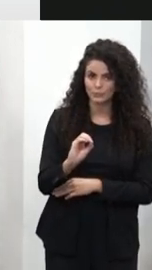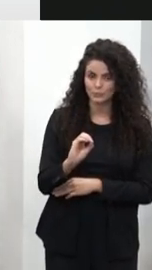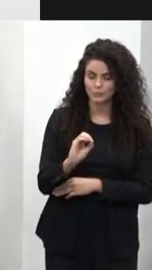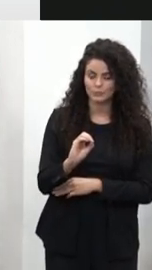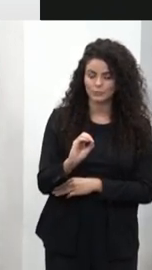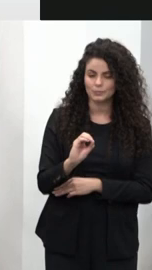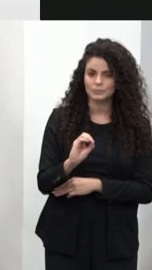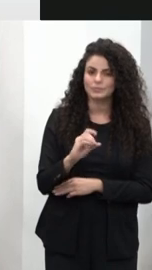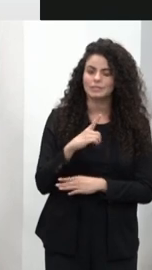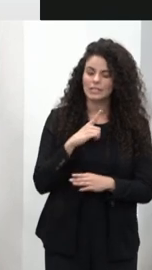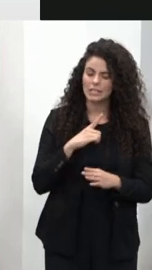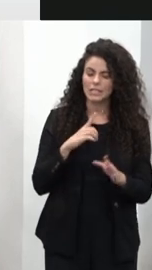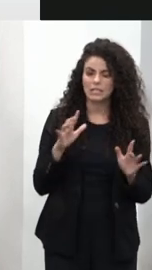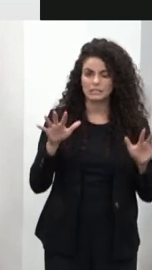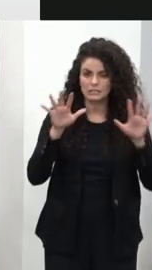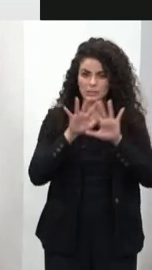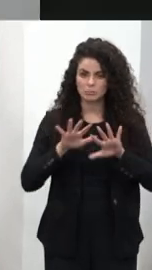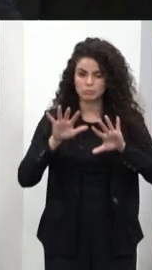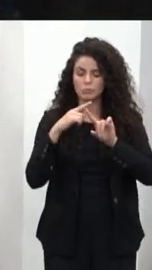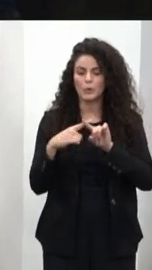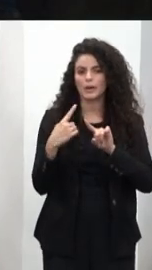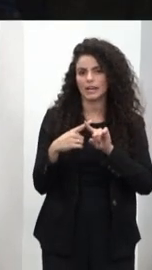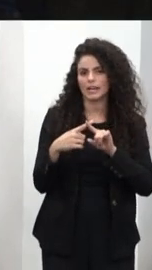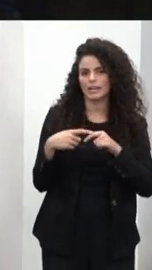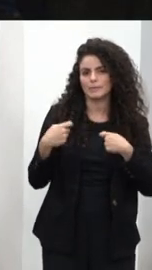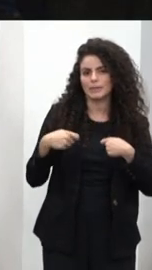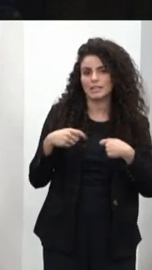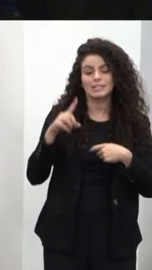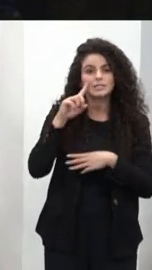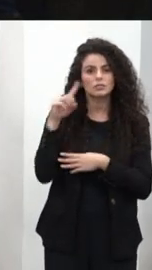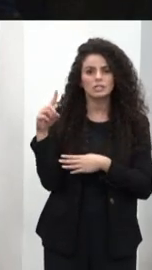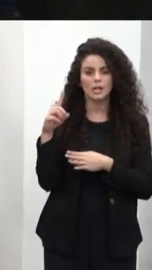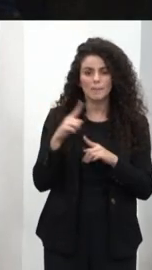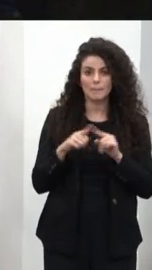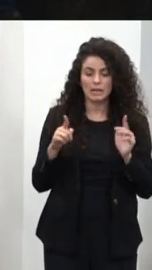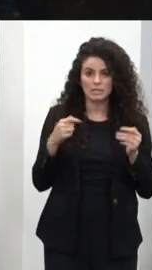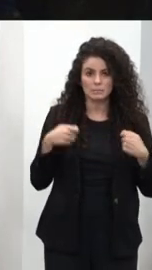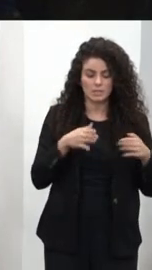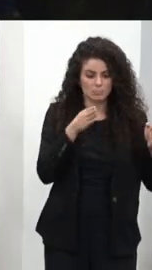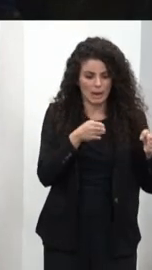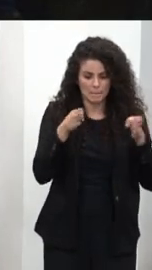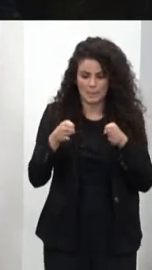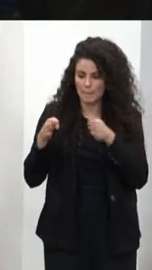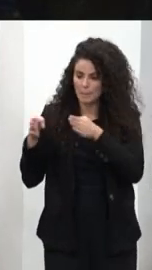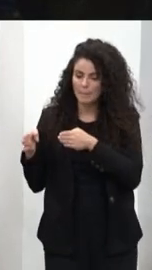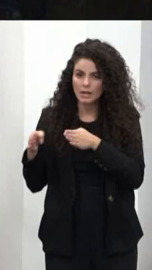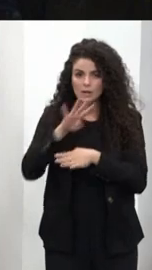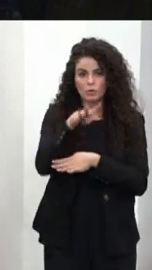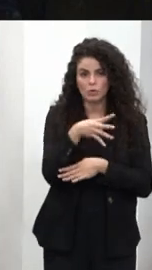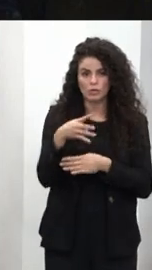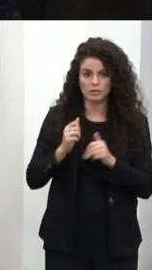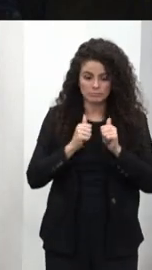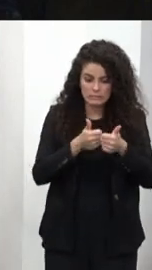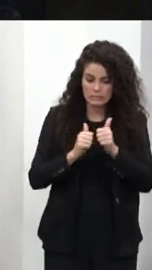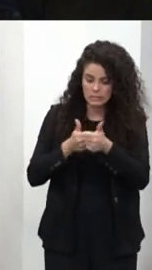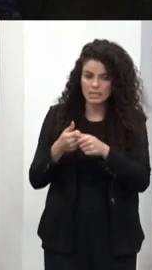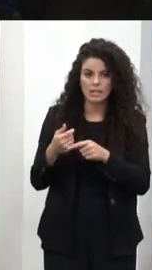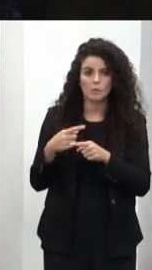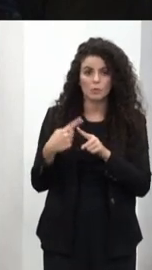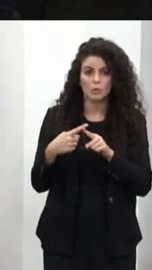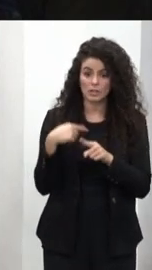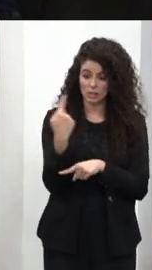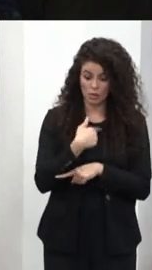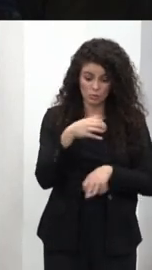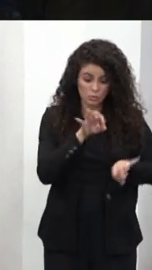eu falei nebuloso porque não tem a data certa mas eles precisam ser cumpridos porque senão a gente vai ter muito problema não vai conseguir então assim elaborar o plano de ação